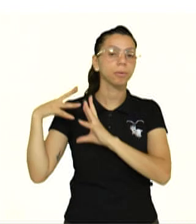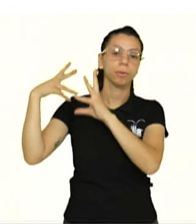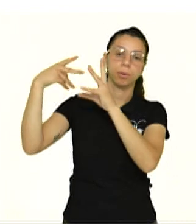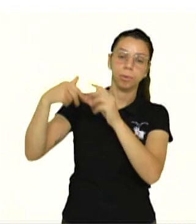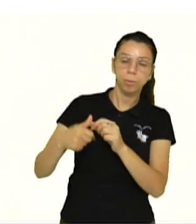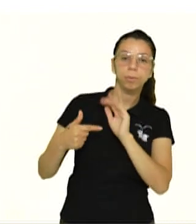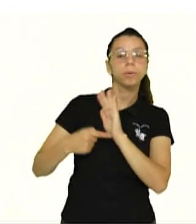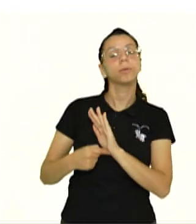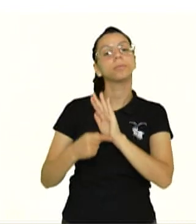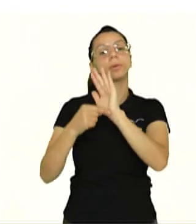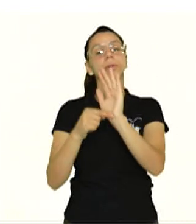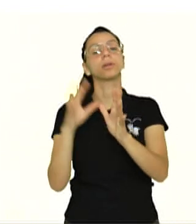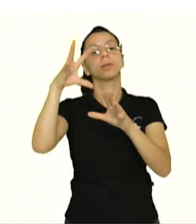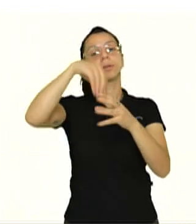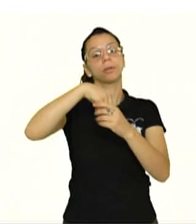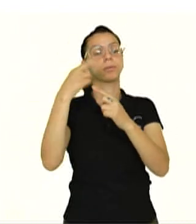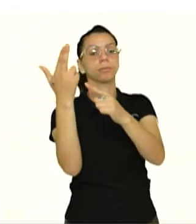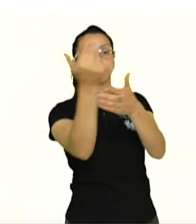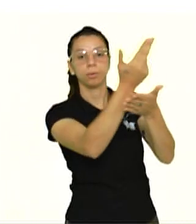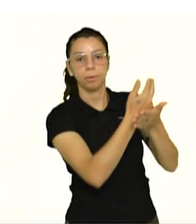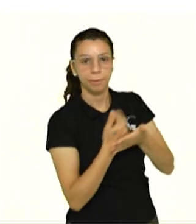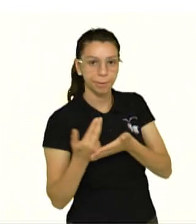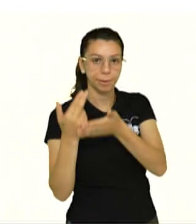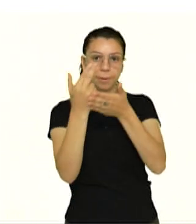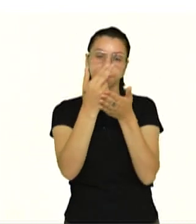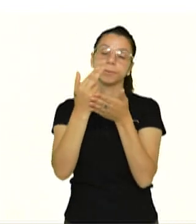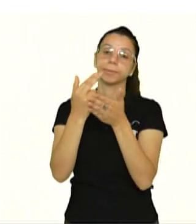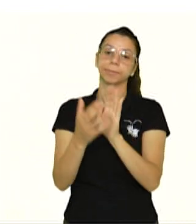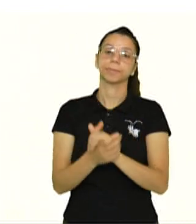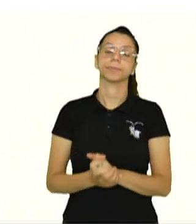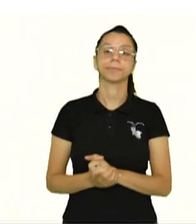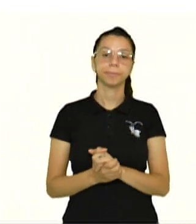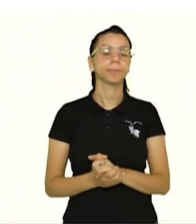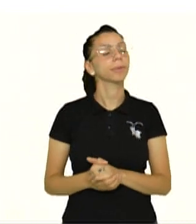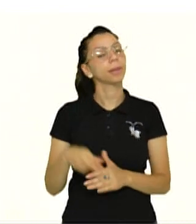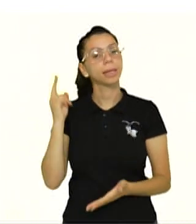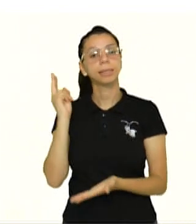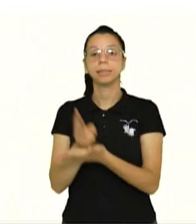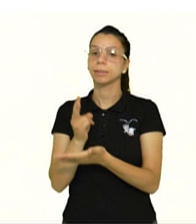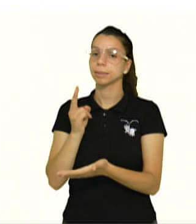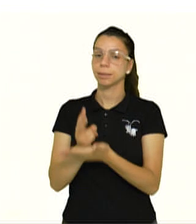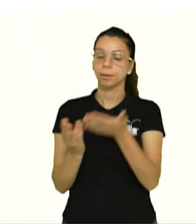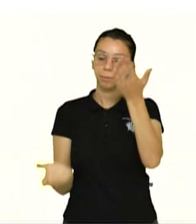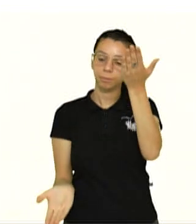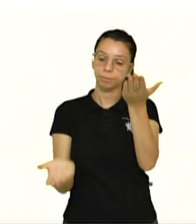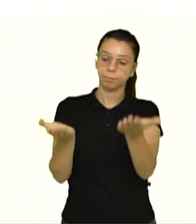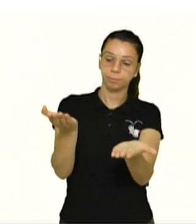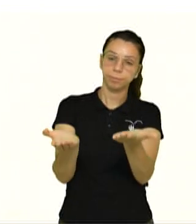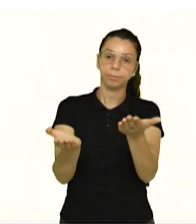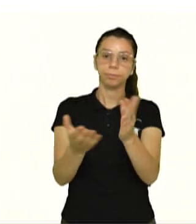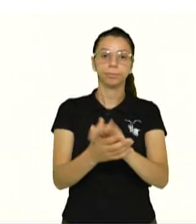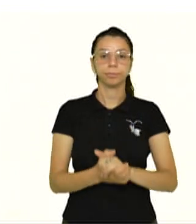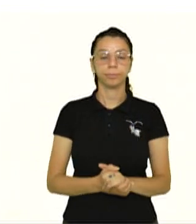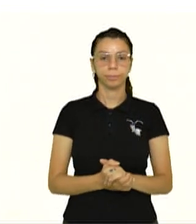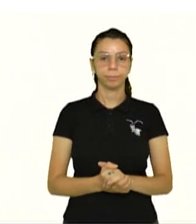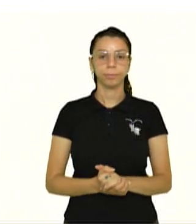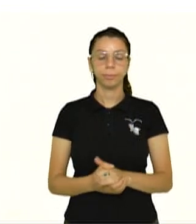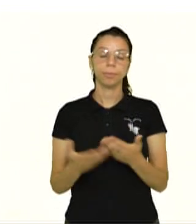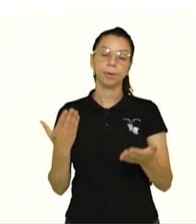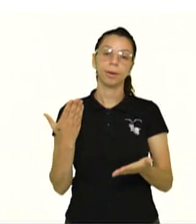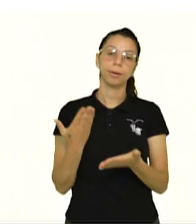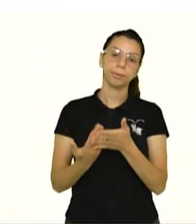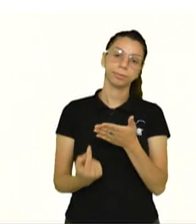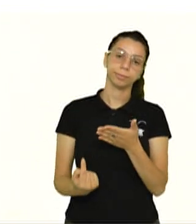que que rodeia a nossa vida, sempre manter um equilíbrio. E nós vimos na aula